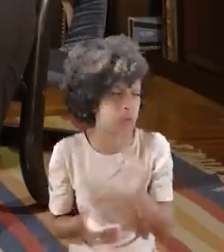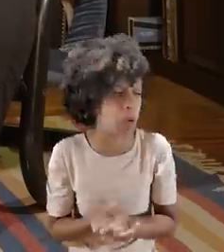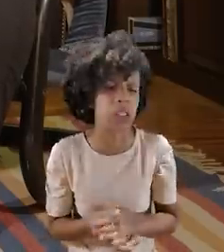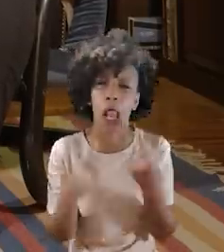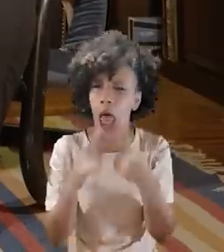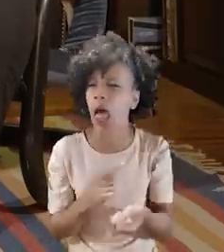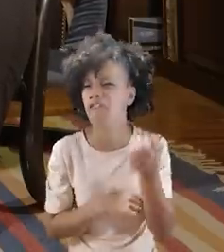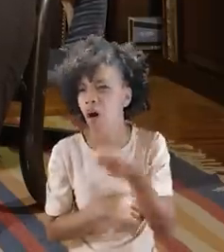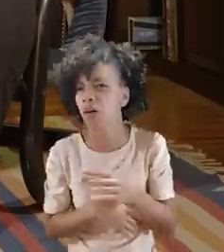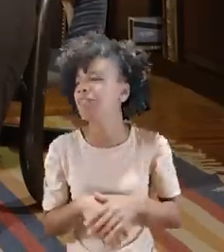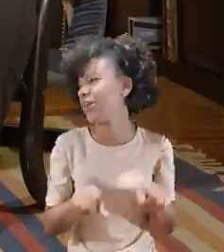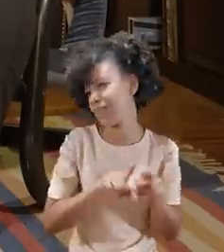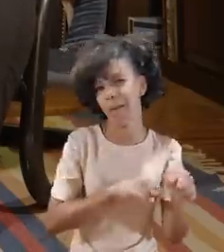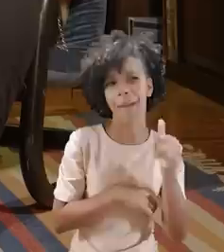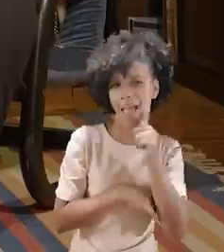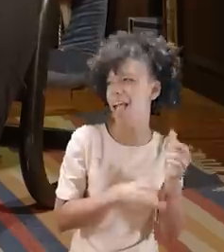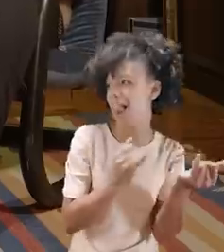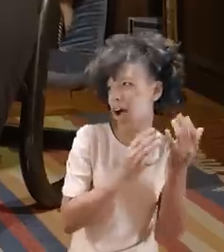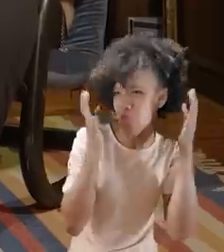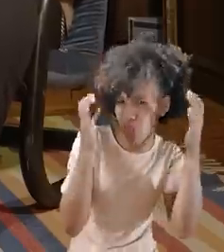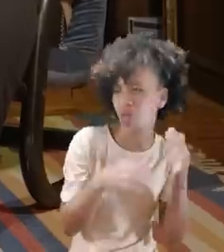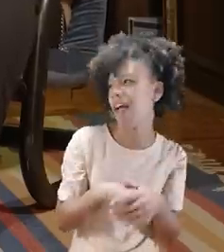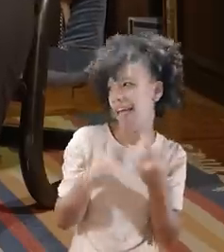uma coisa parecida com a